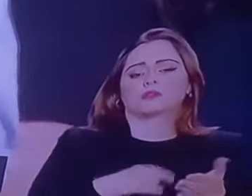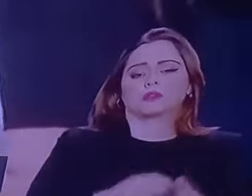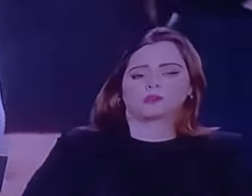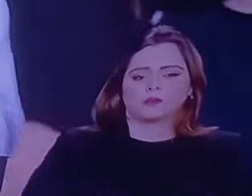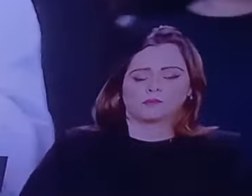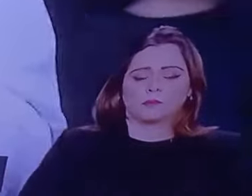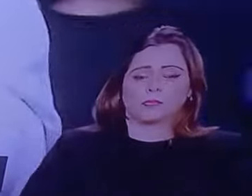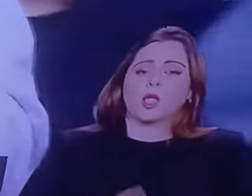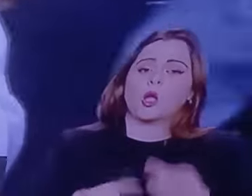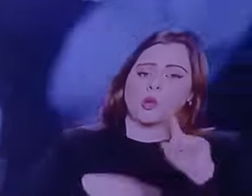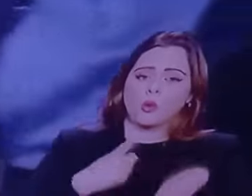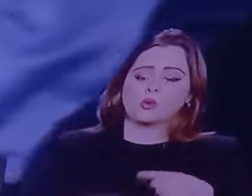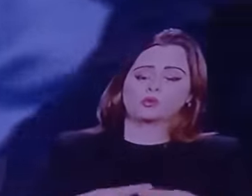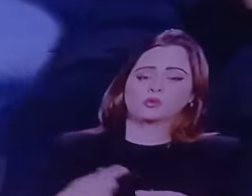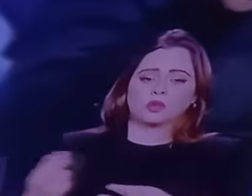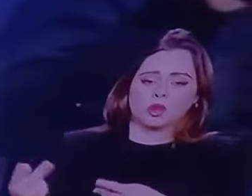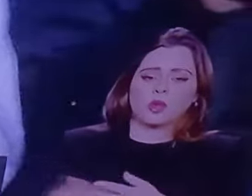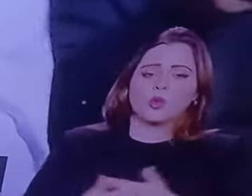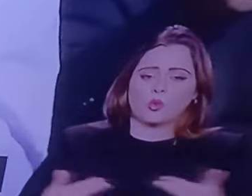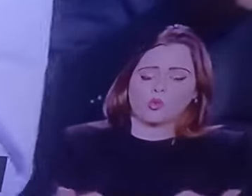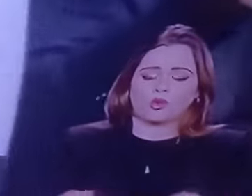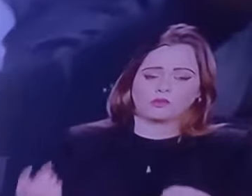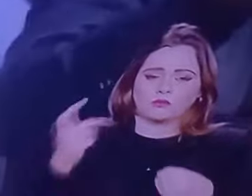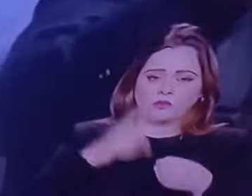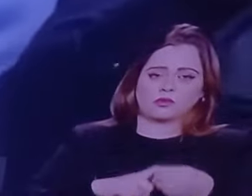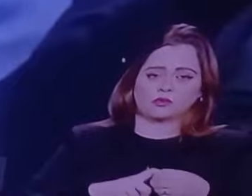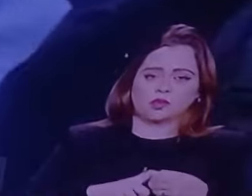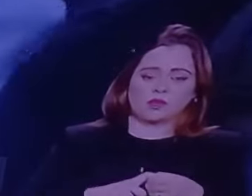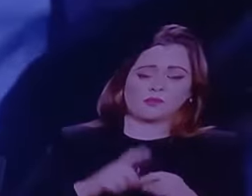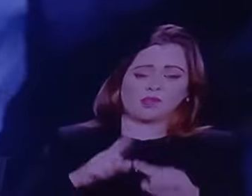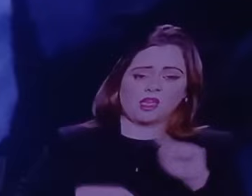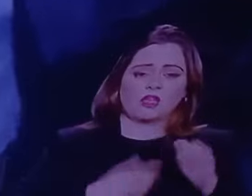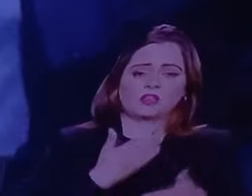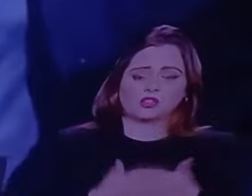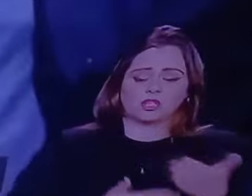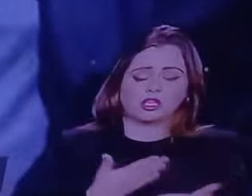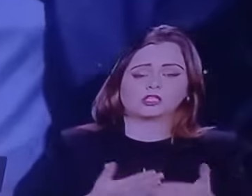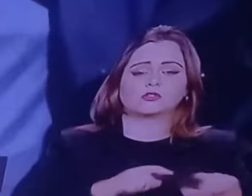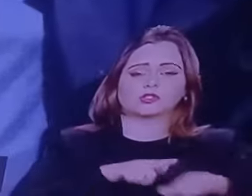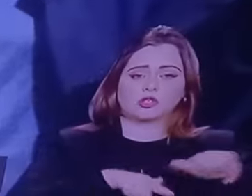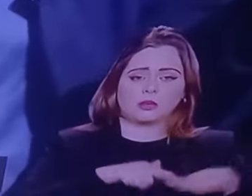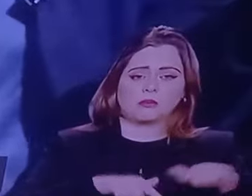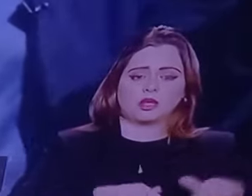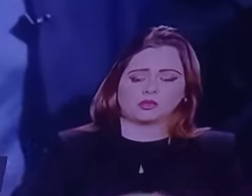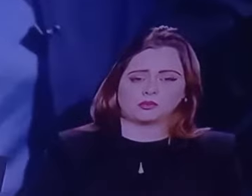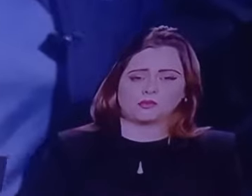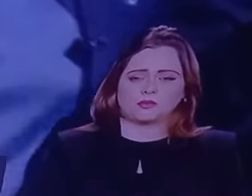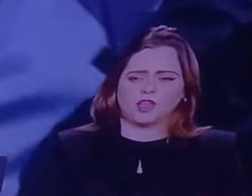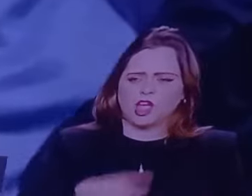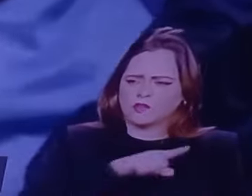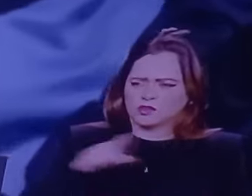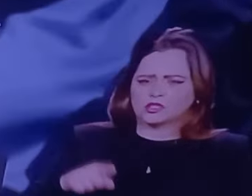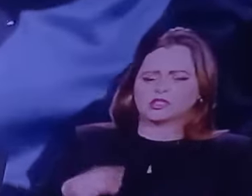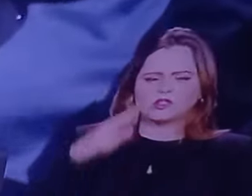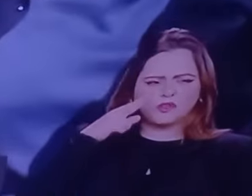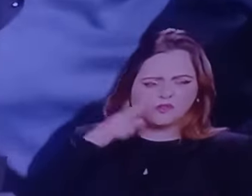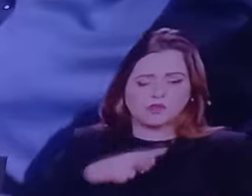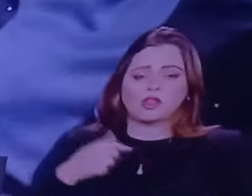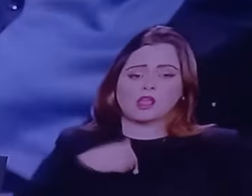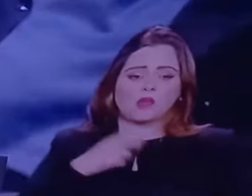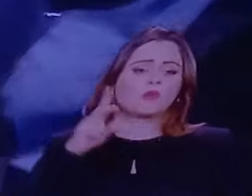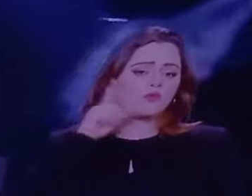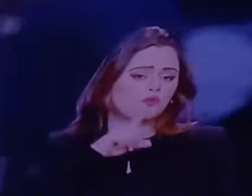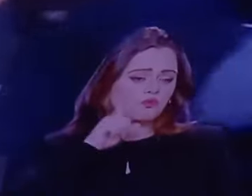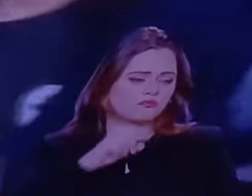Outra coisa que nós vamos trazer de volta é a geração de emprego. Vocês viram que eu já fui para os Estados